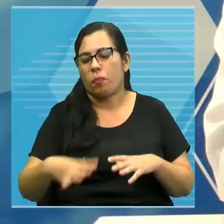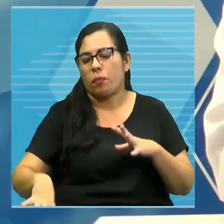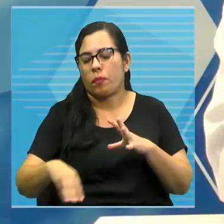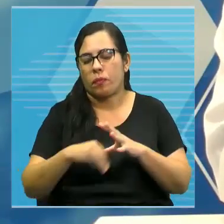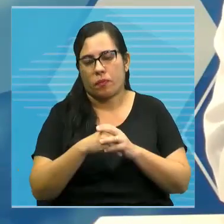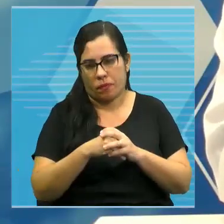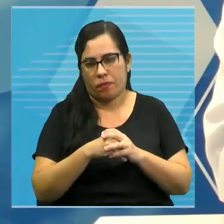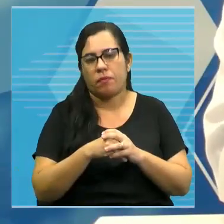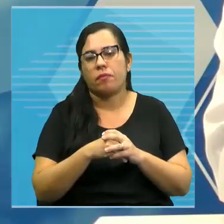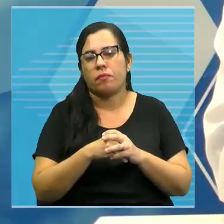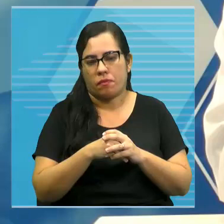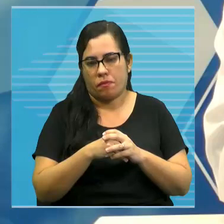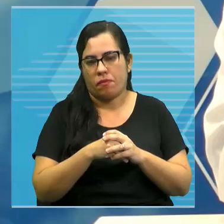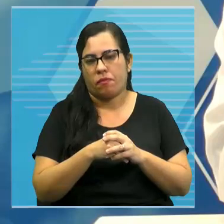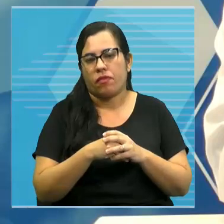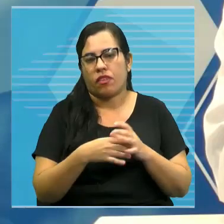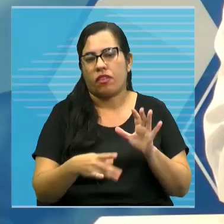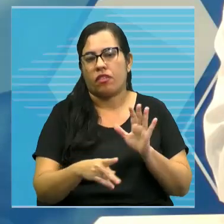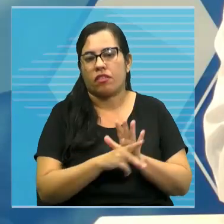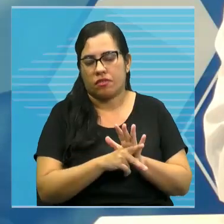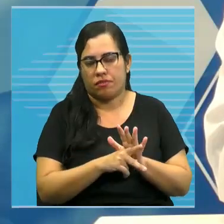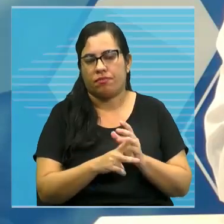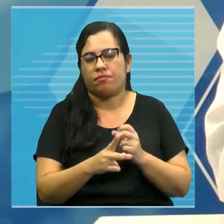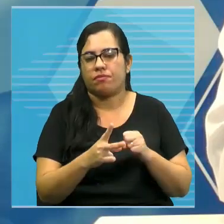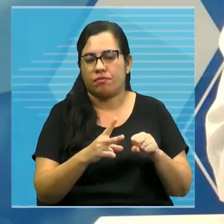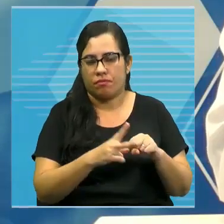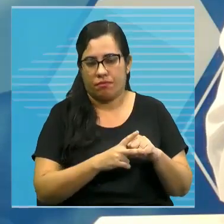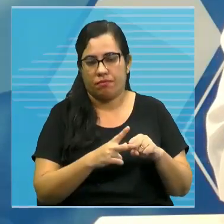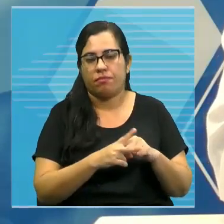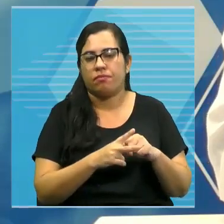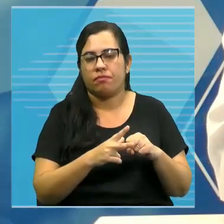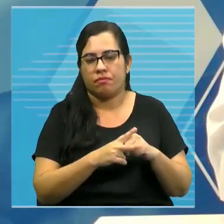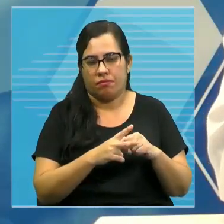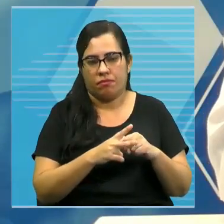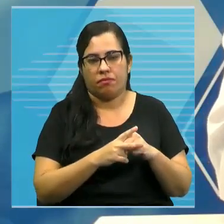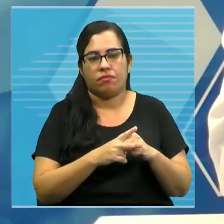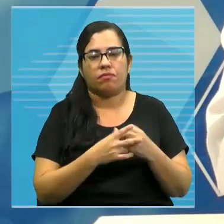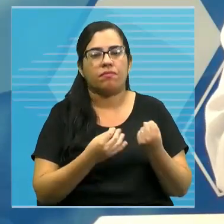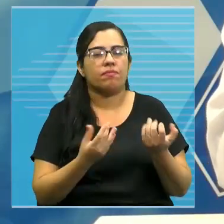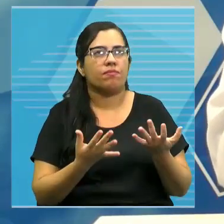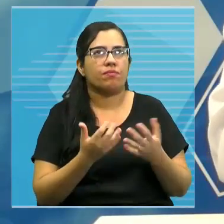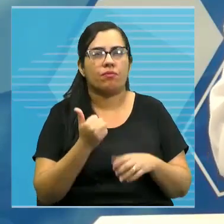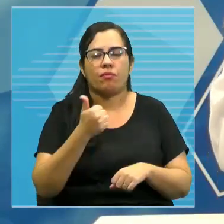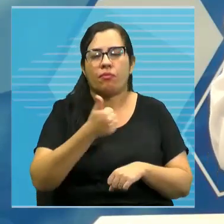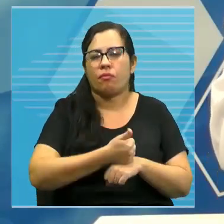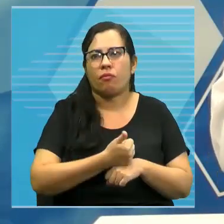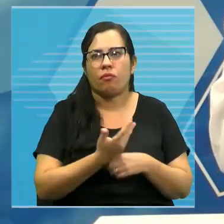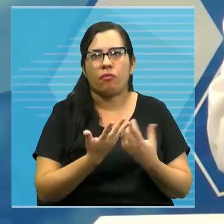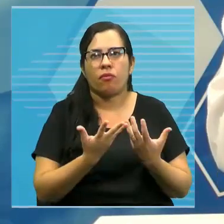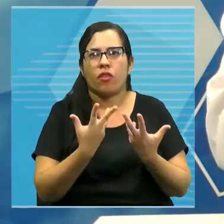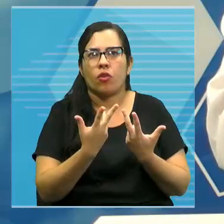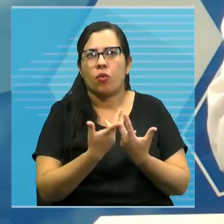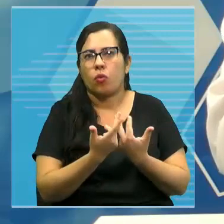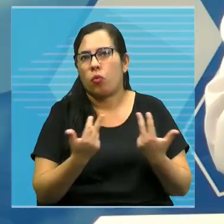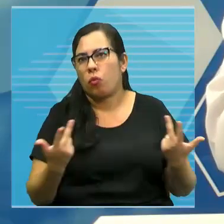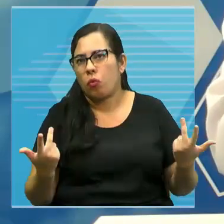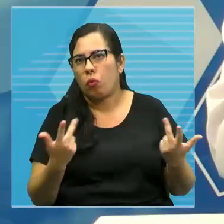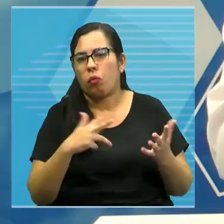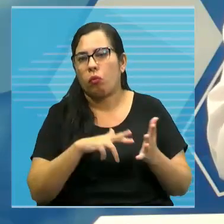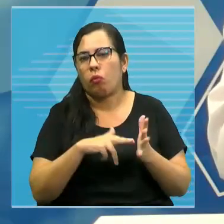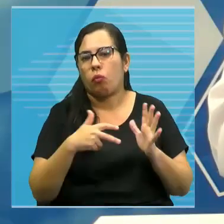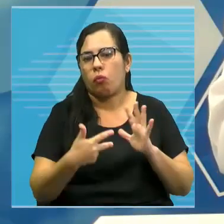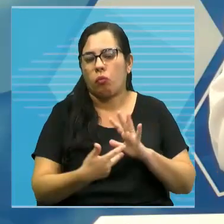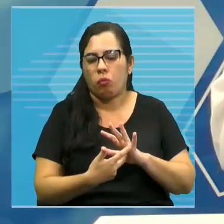fala objeto indireto ou complemento indireto do verbo ele substitui aquilo que complementa o sentido